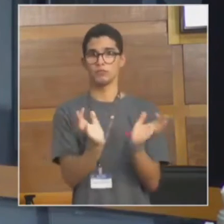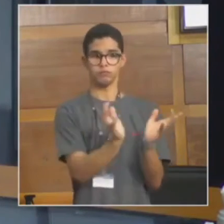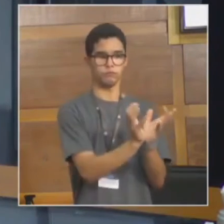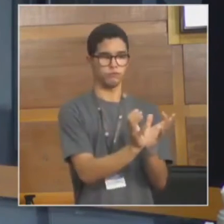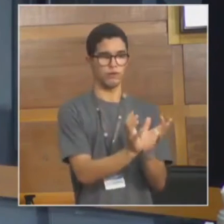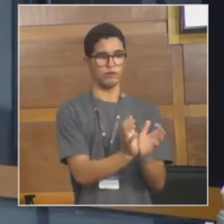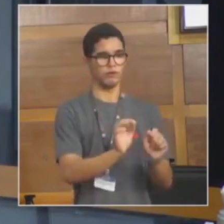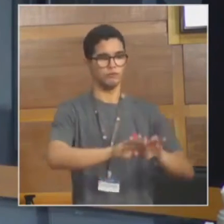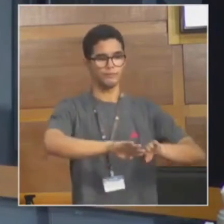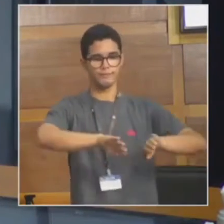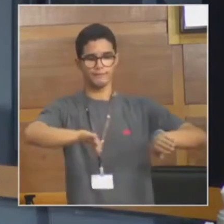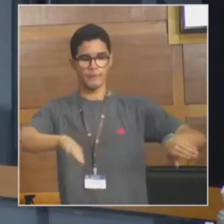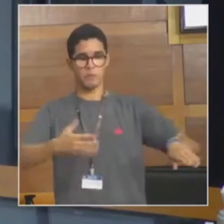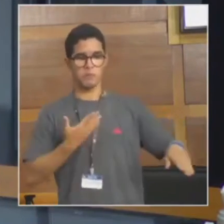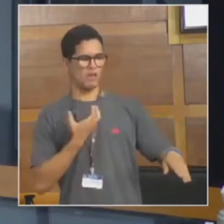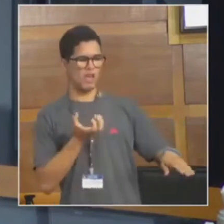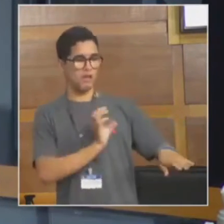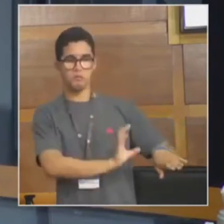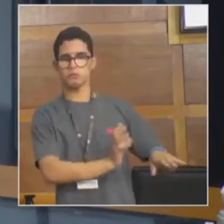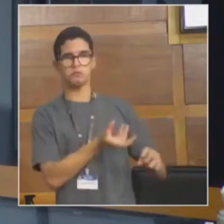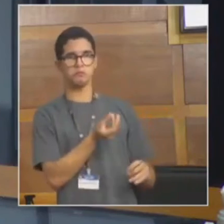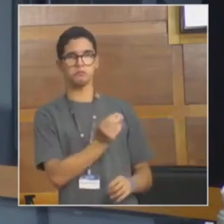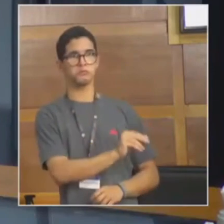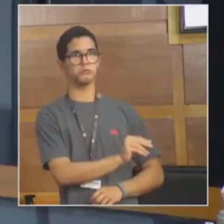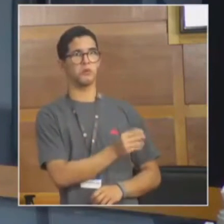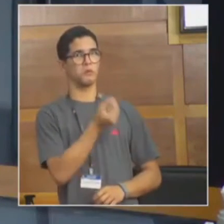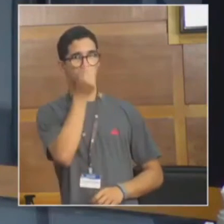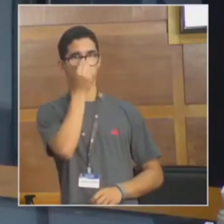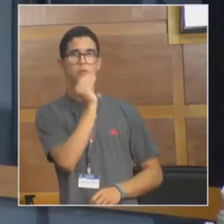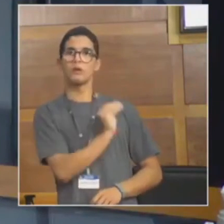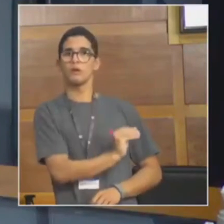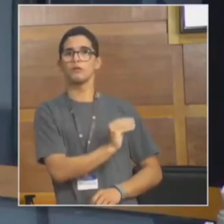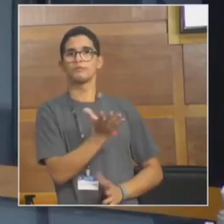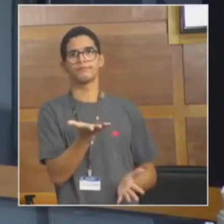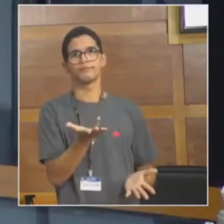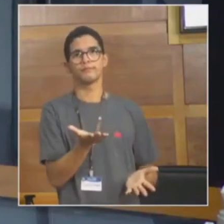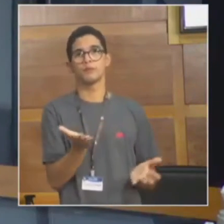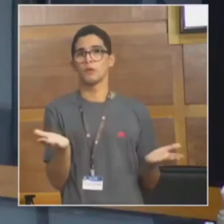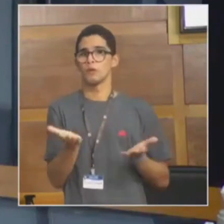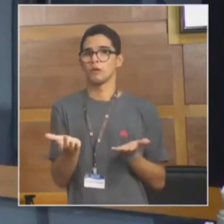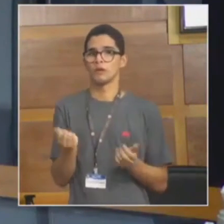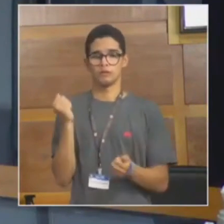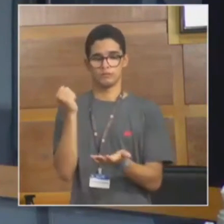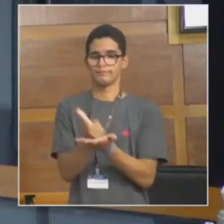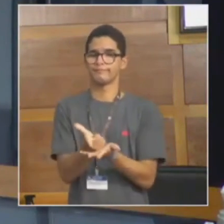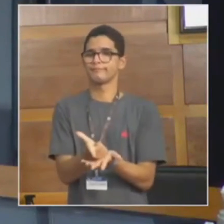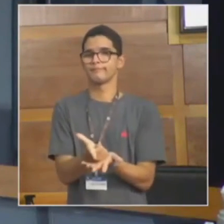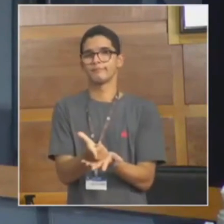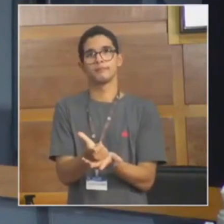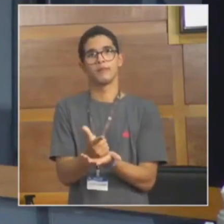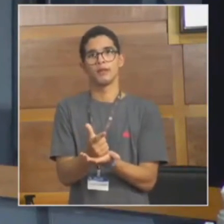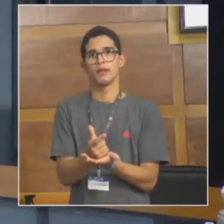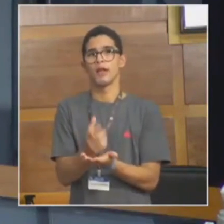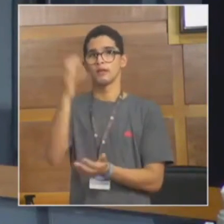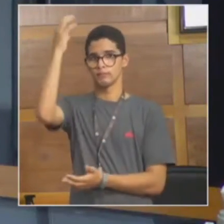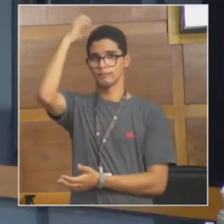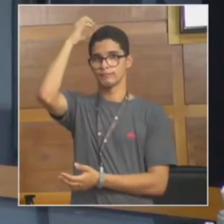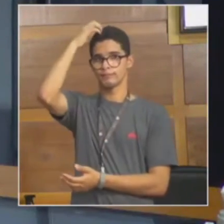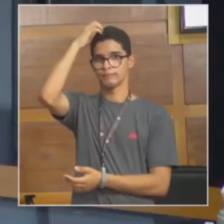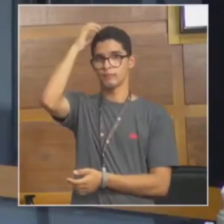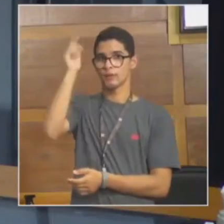Uno gosta do Nelson no nem escutou a história mas não gosta não vou nem não quero saber e hoje estamos pagando um preço a culpa é nossa